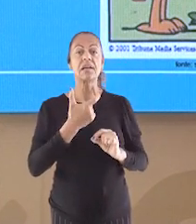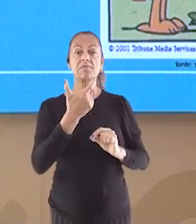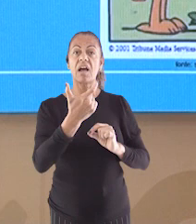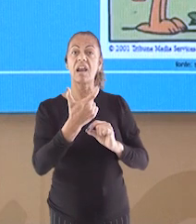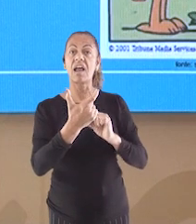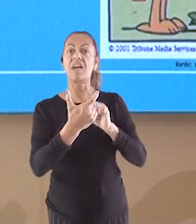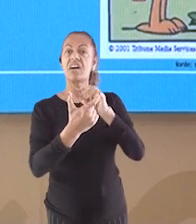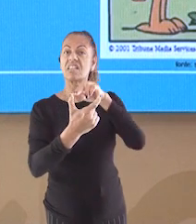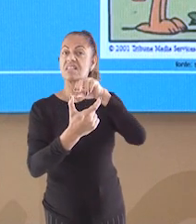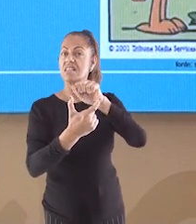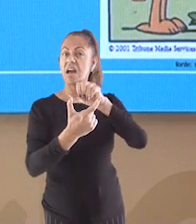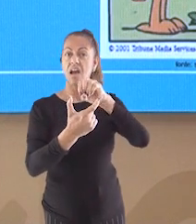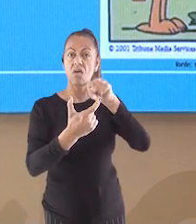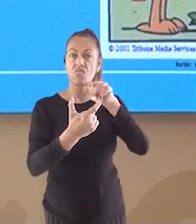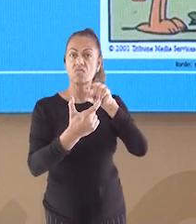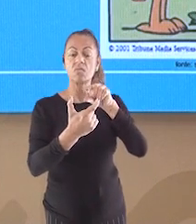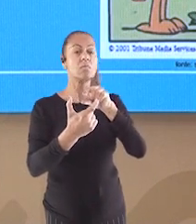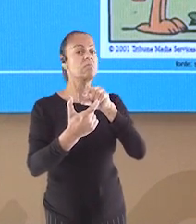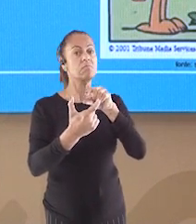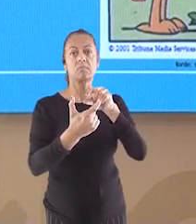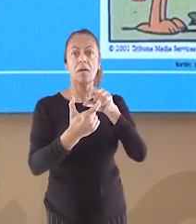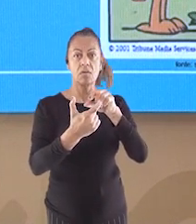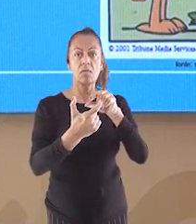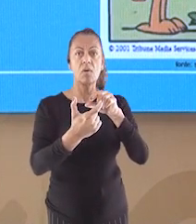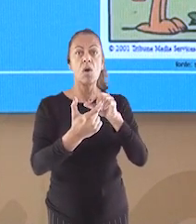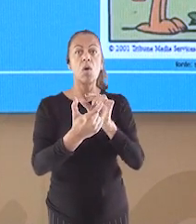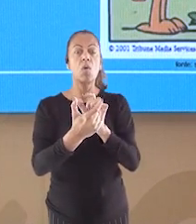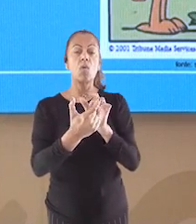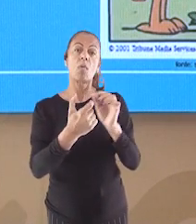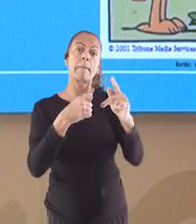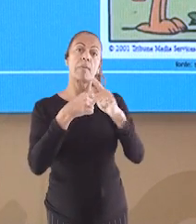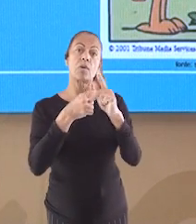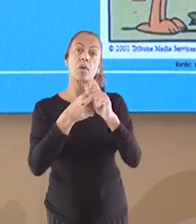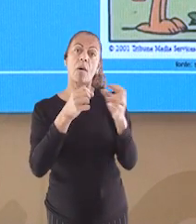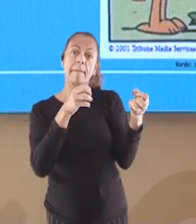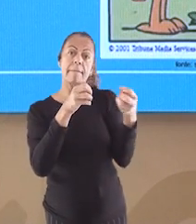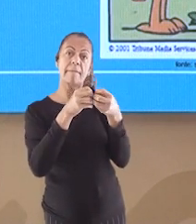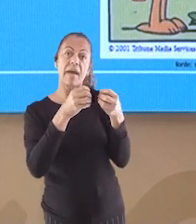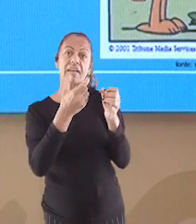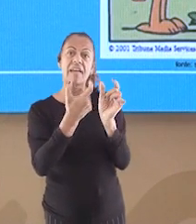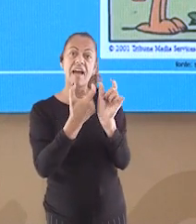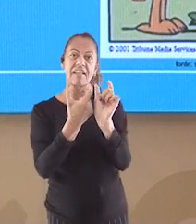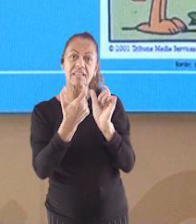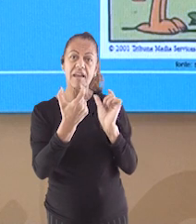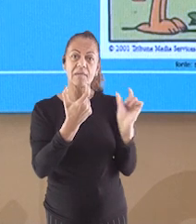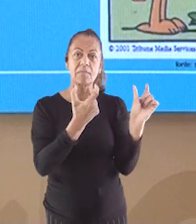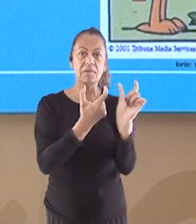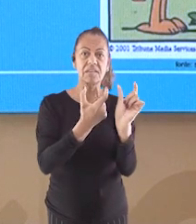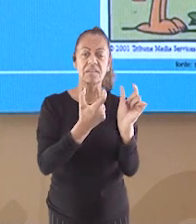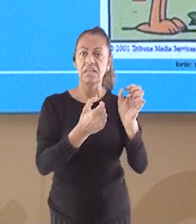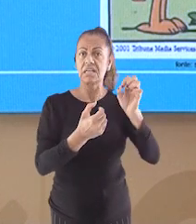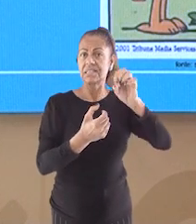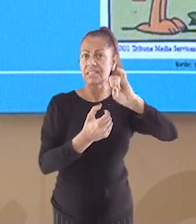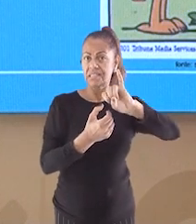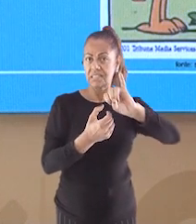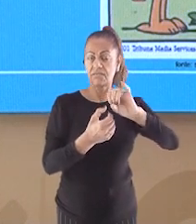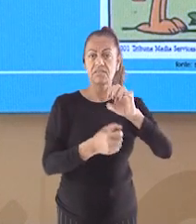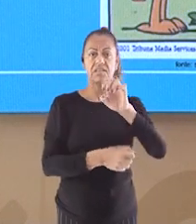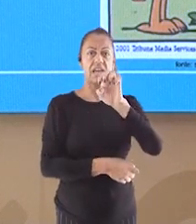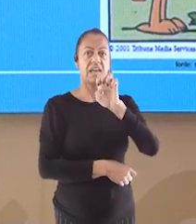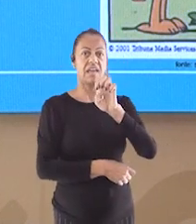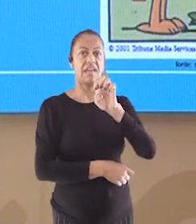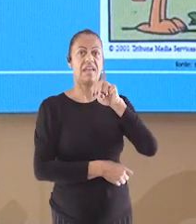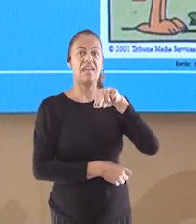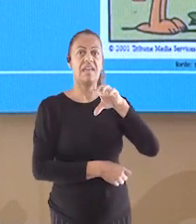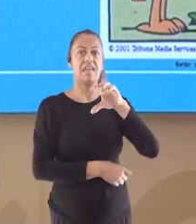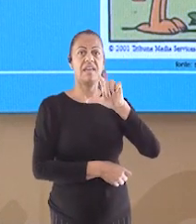negativas, elas puxam, aproximam o pronome para perto, ok? Se fosse realizada uma ênclise, se fosse